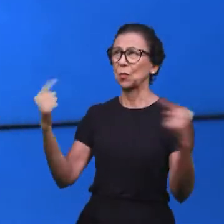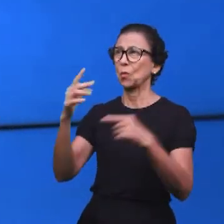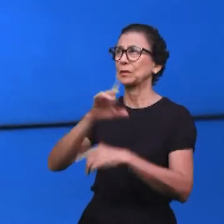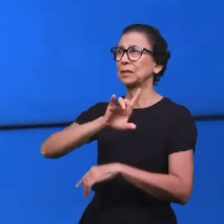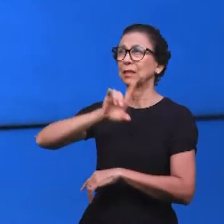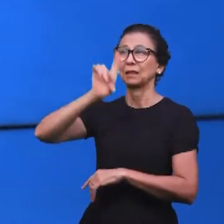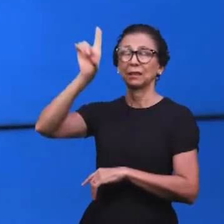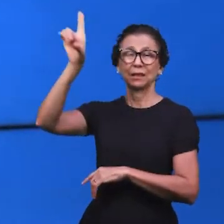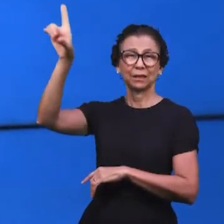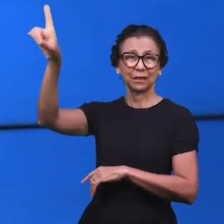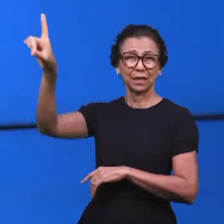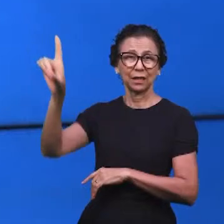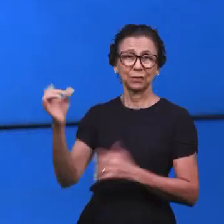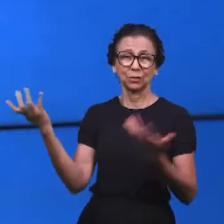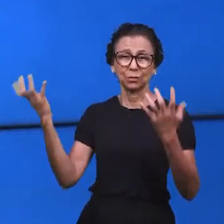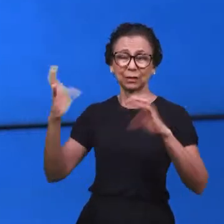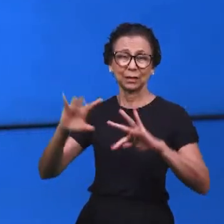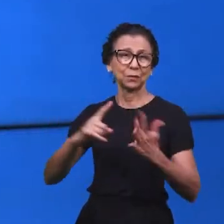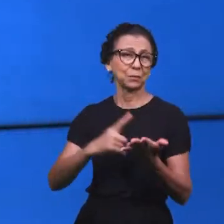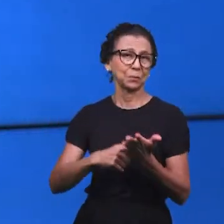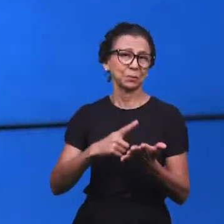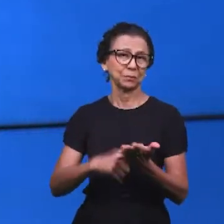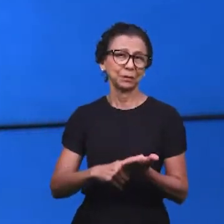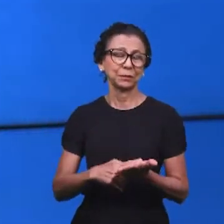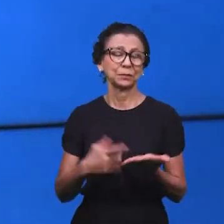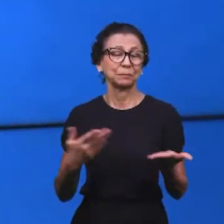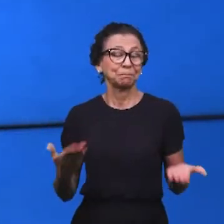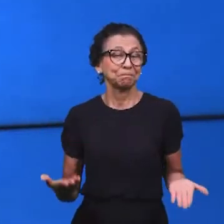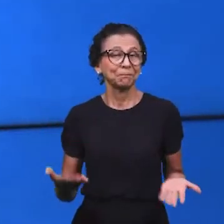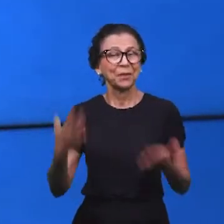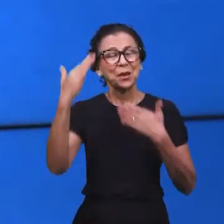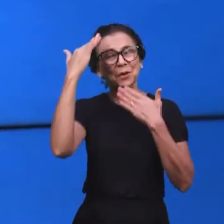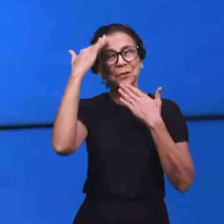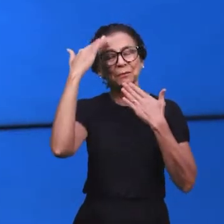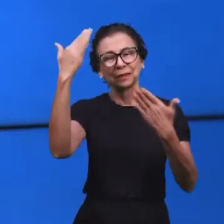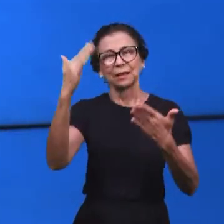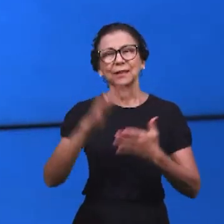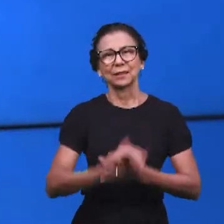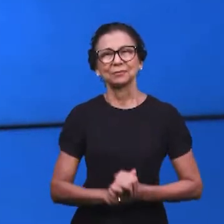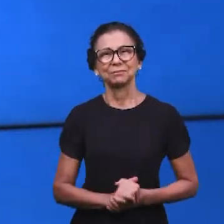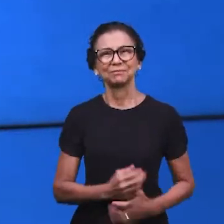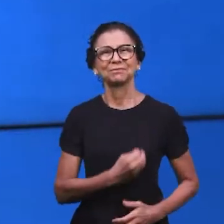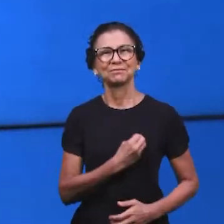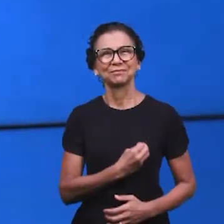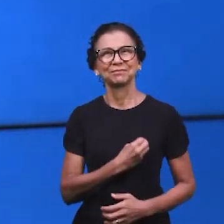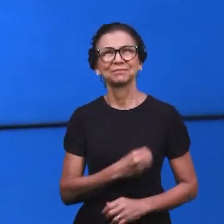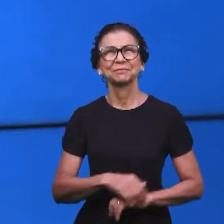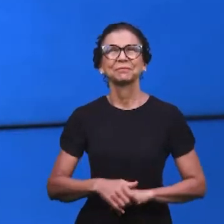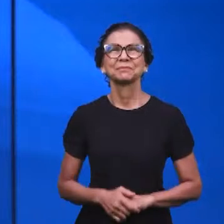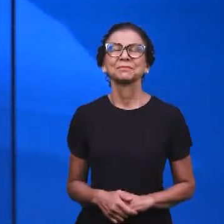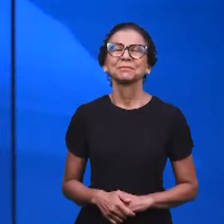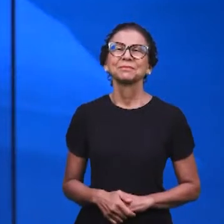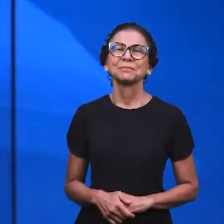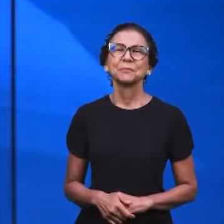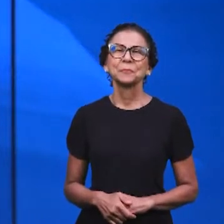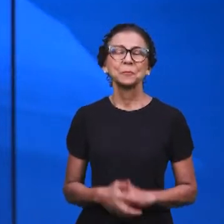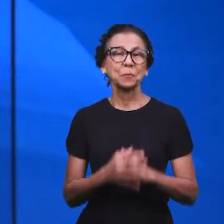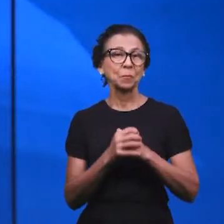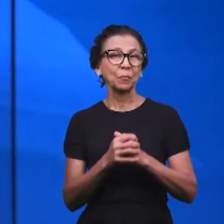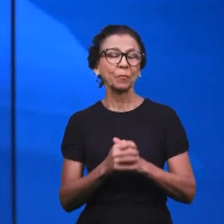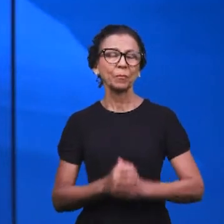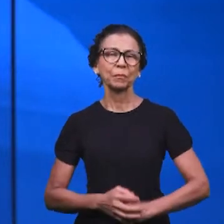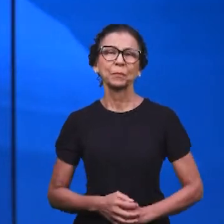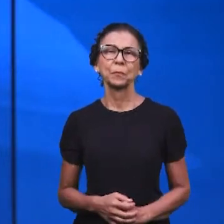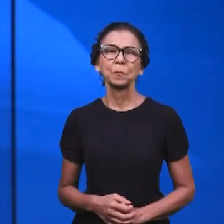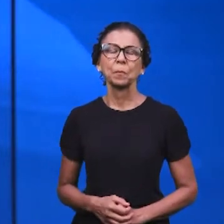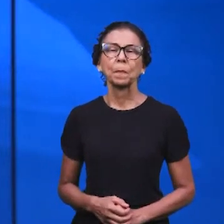muito bem colocado na resposta pelo irmão. Obrigado, Zadok, pela sua participação. Glória a Jesus. Amém, irmãos? Agora